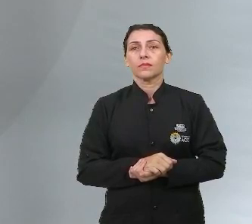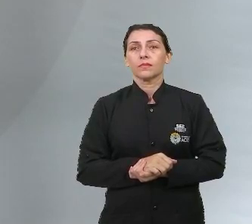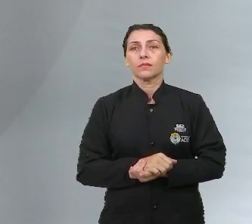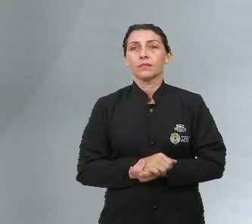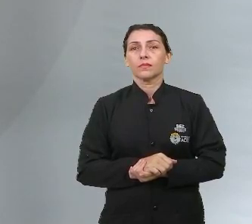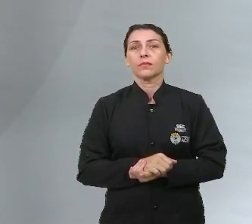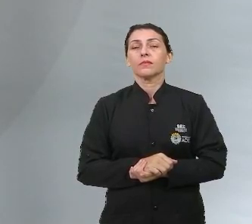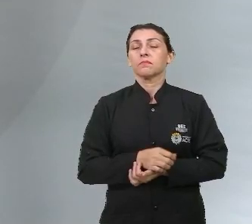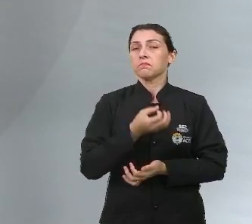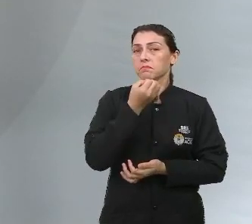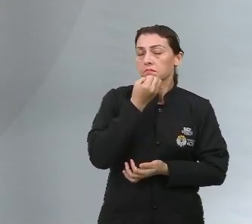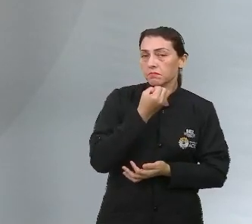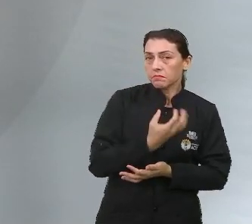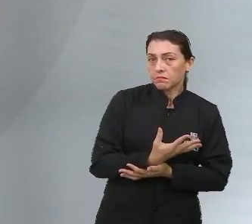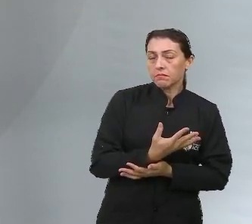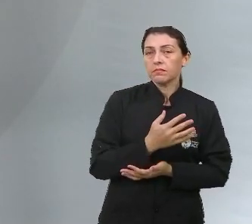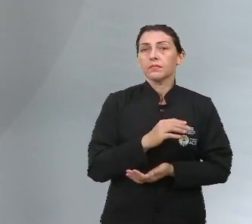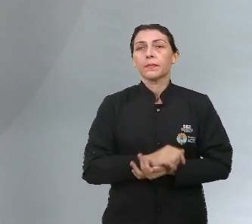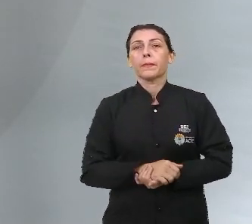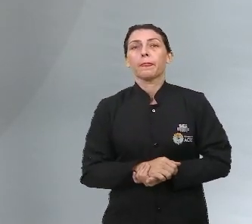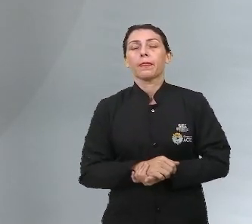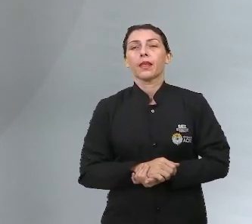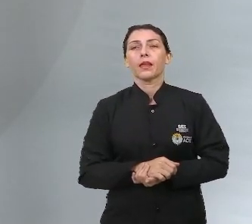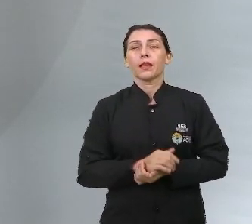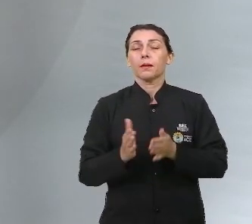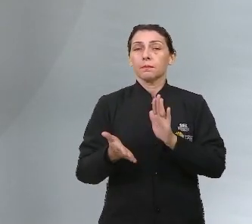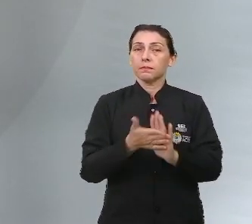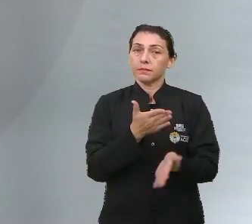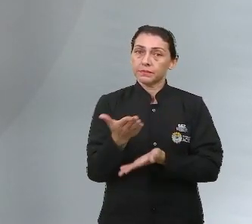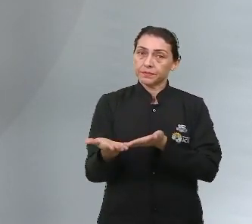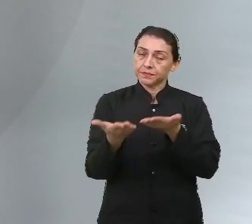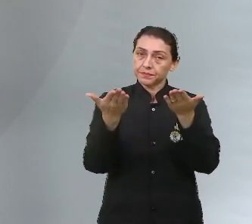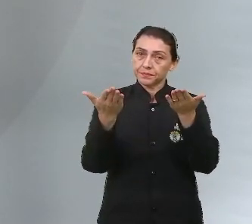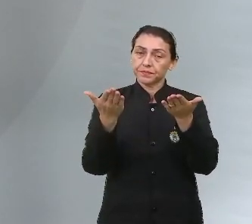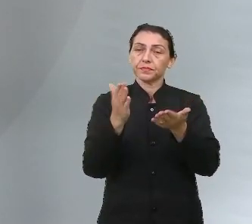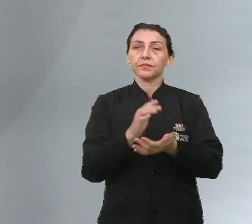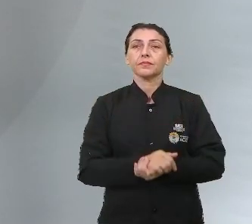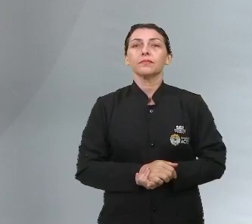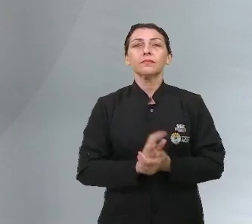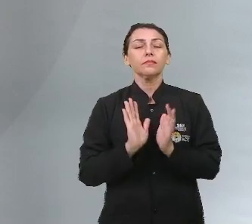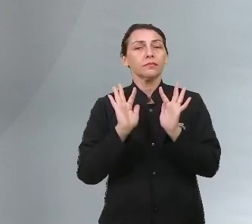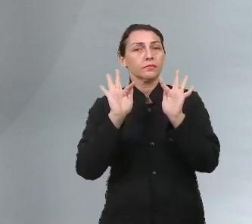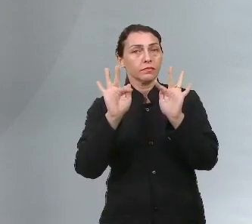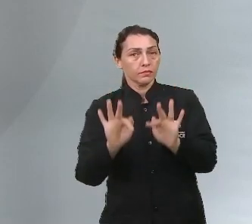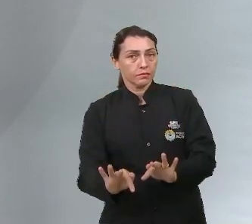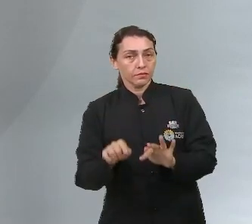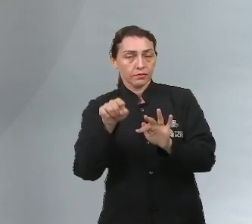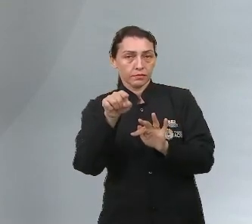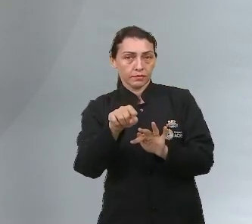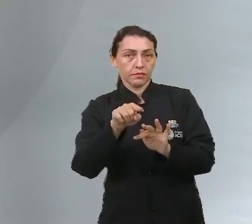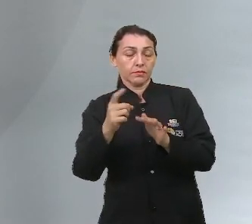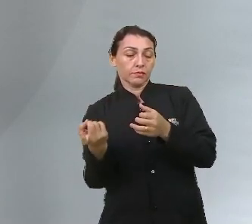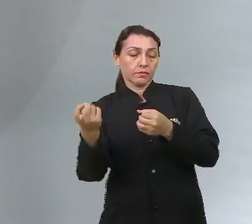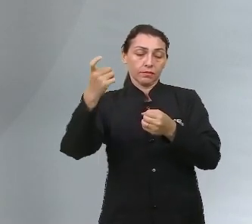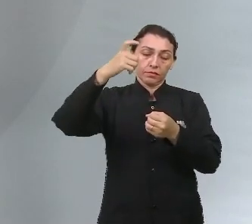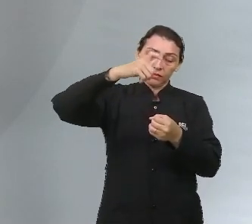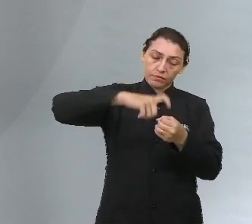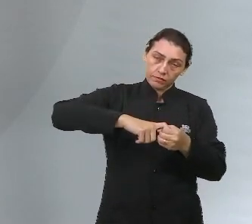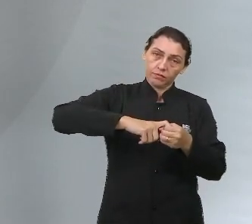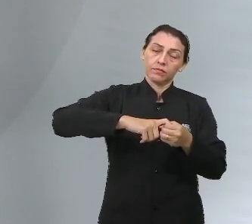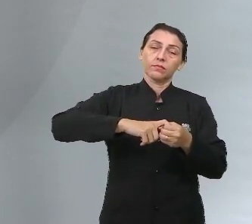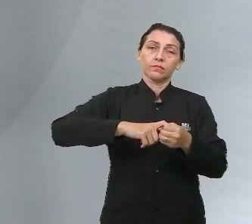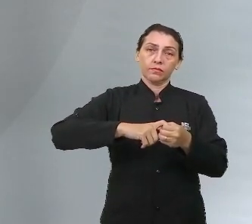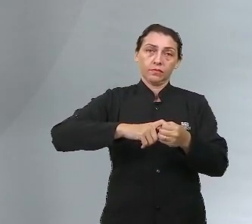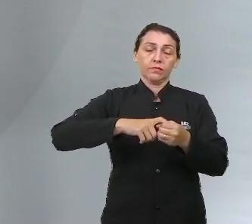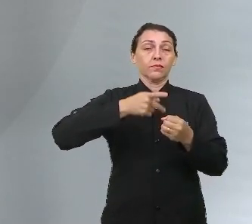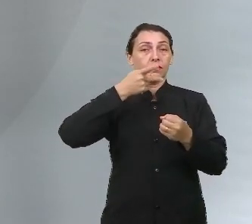de ouro, né? Um fechamento assim maravilhoso, é aquele fechamento em que você retoma um repertório que